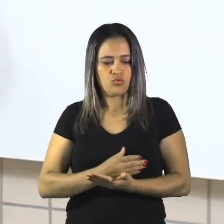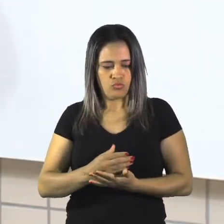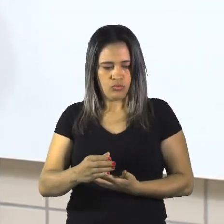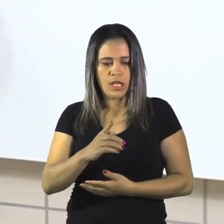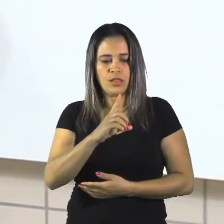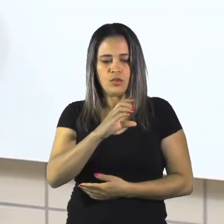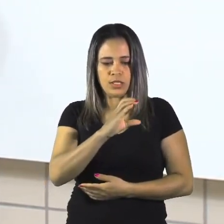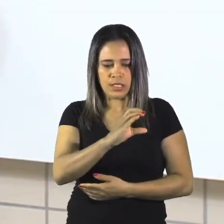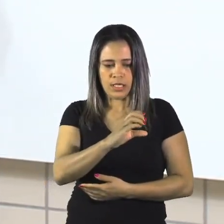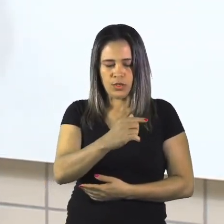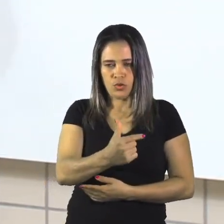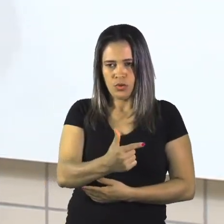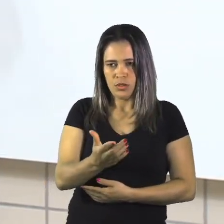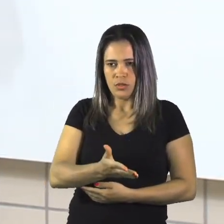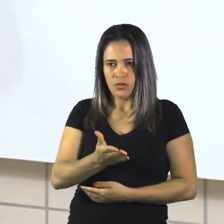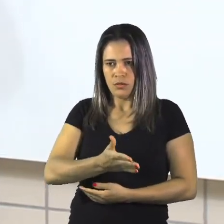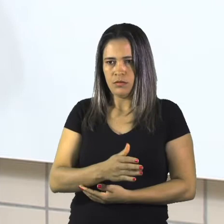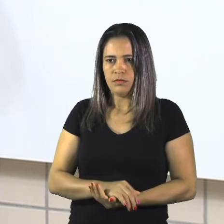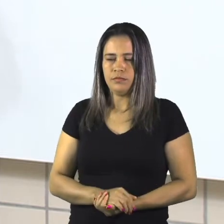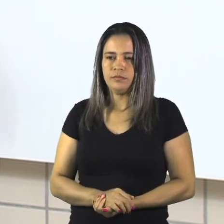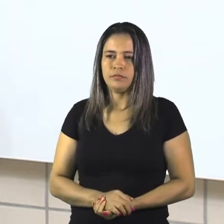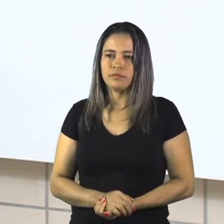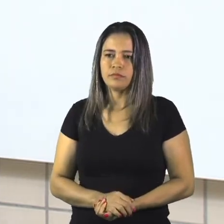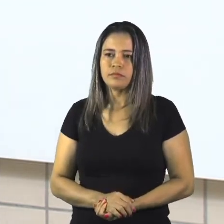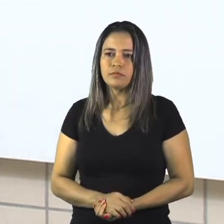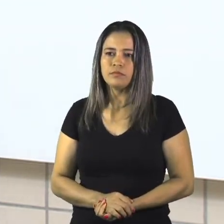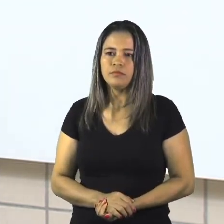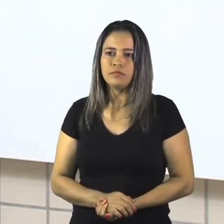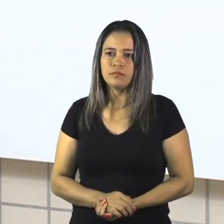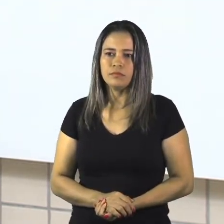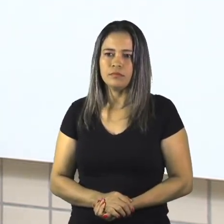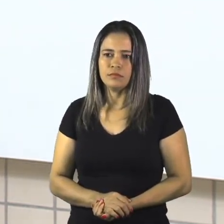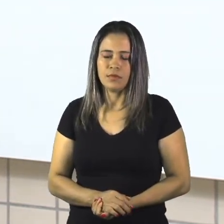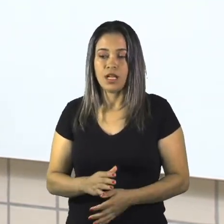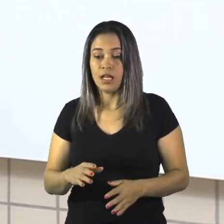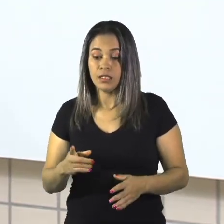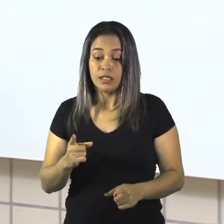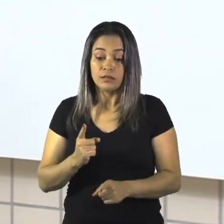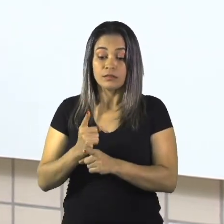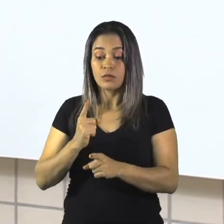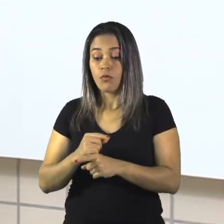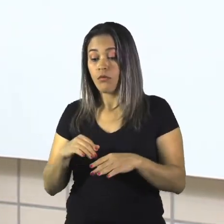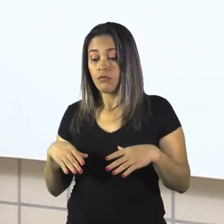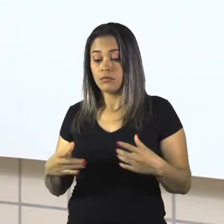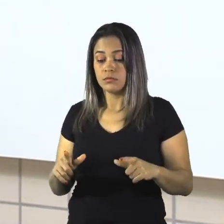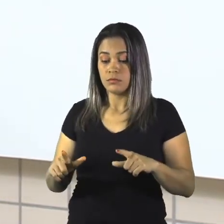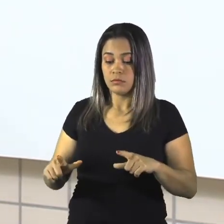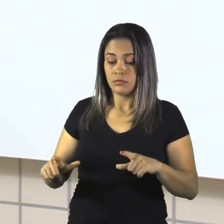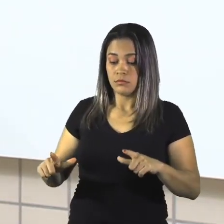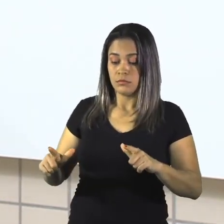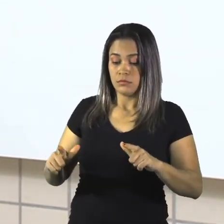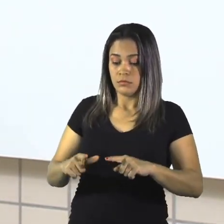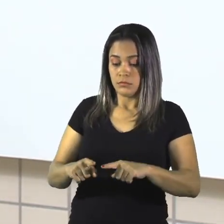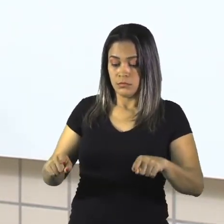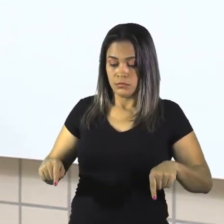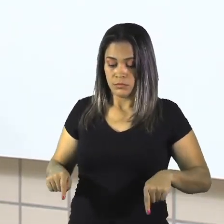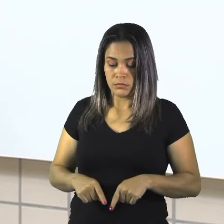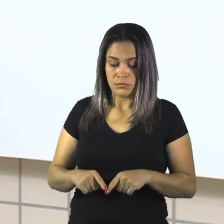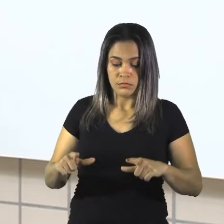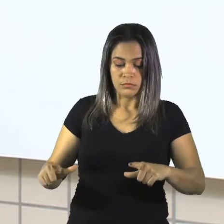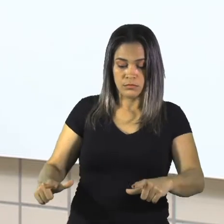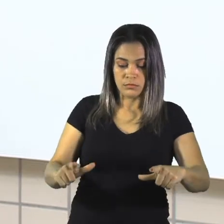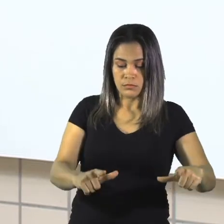está marcando, identificando quais foram as lajotas que ele pisou, né? A gente parou